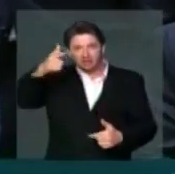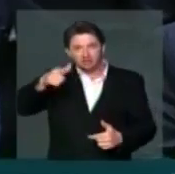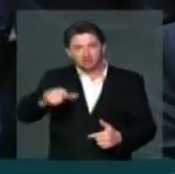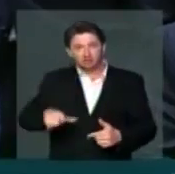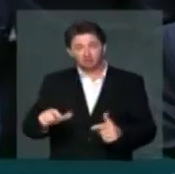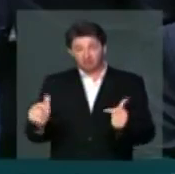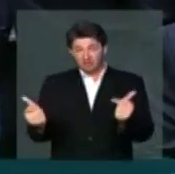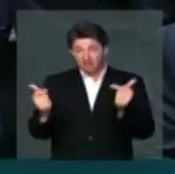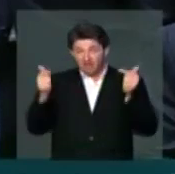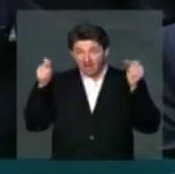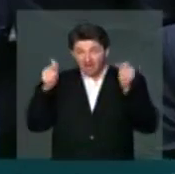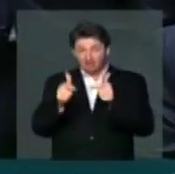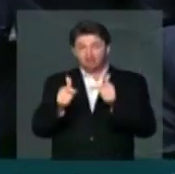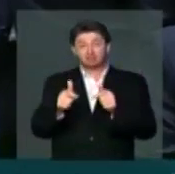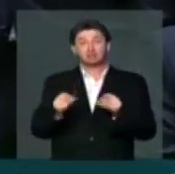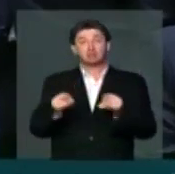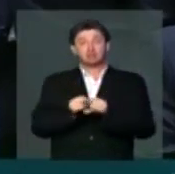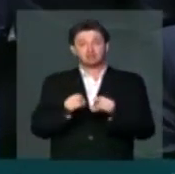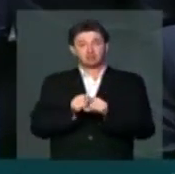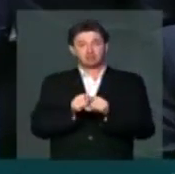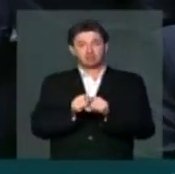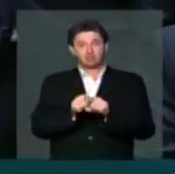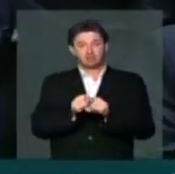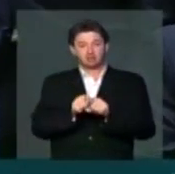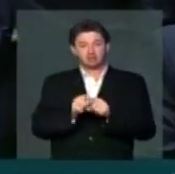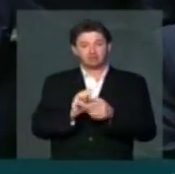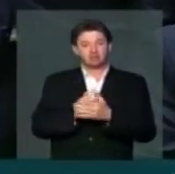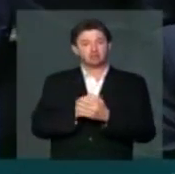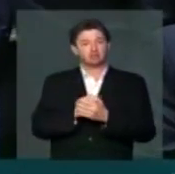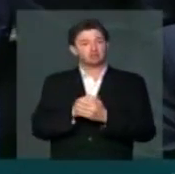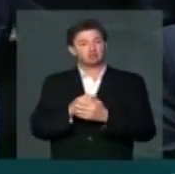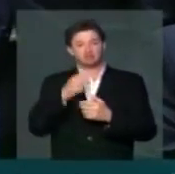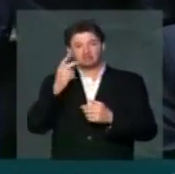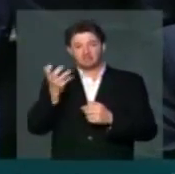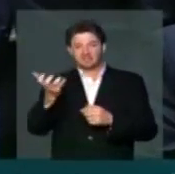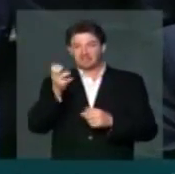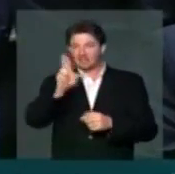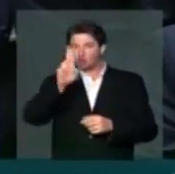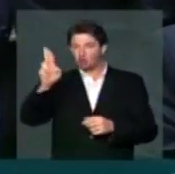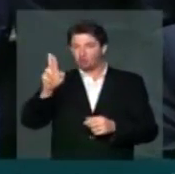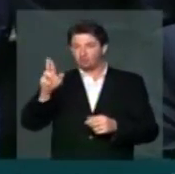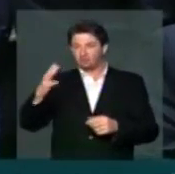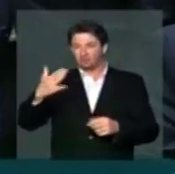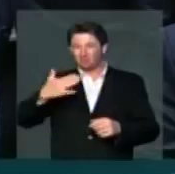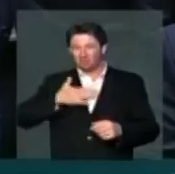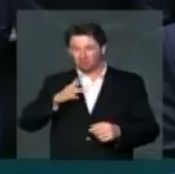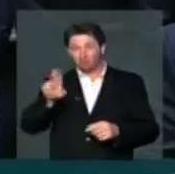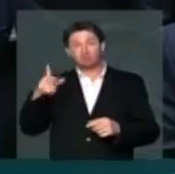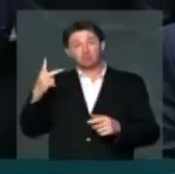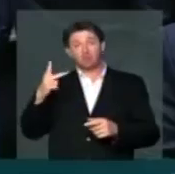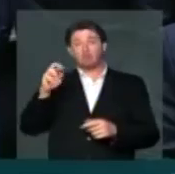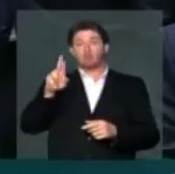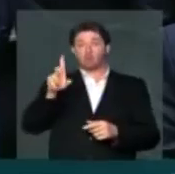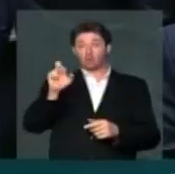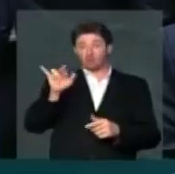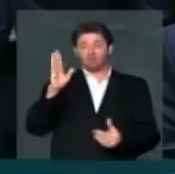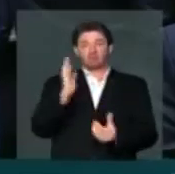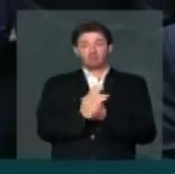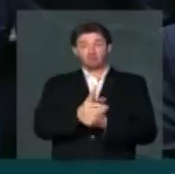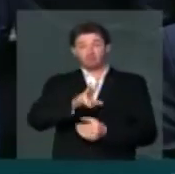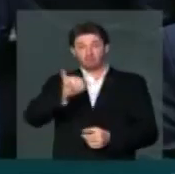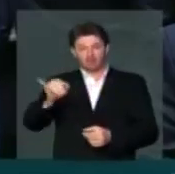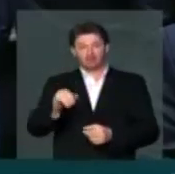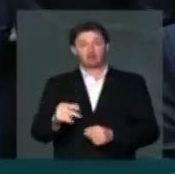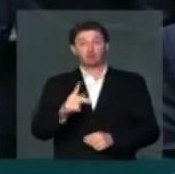a agressão, inclusive chegando ao ponto de querer nominar. Então, a Procuradoria vai processar,